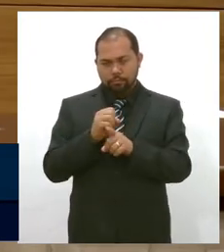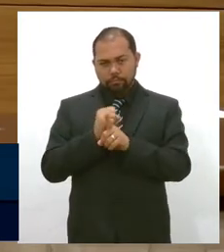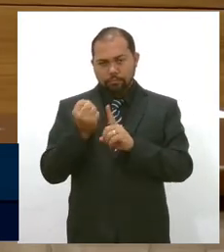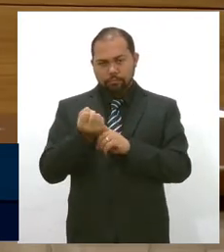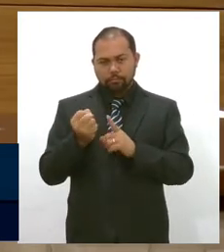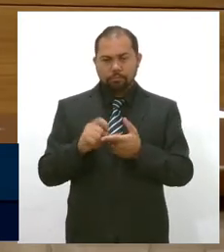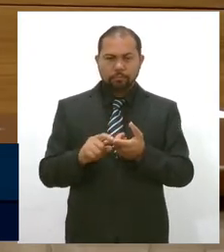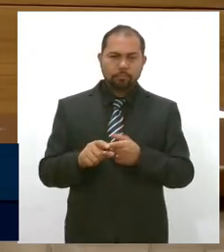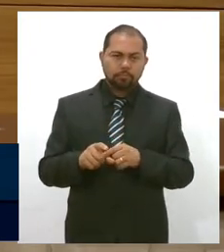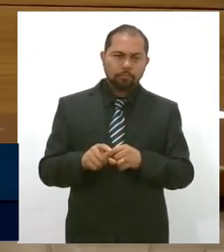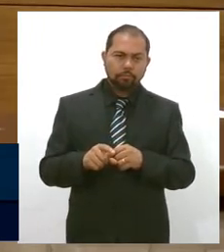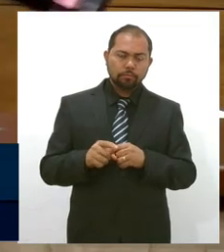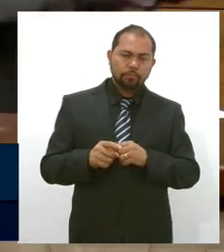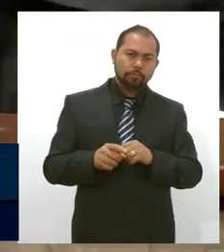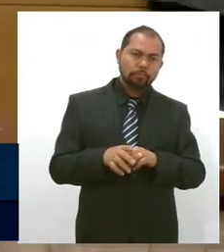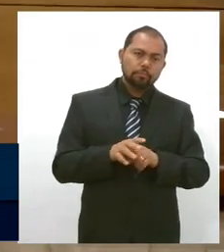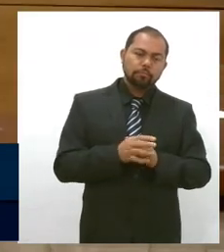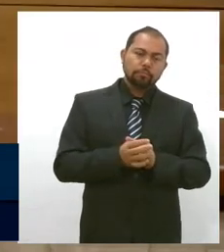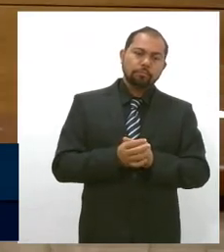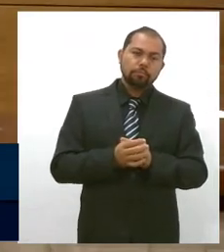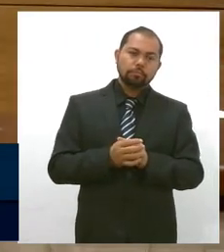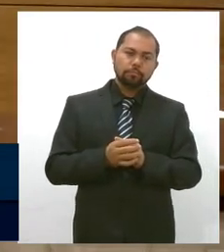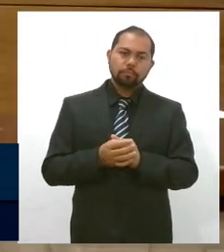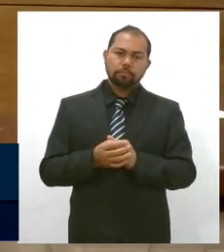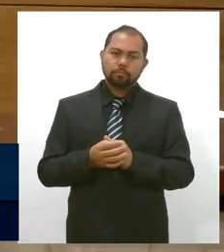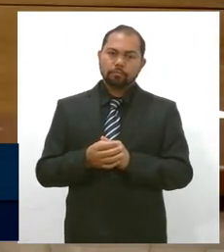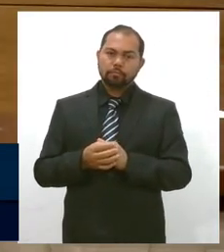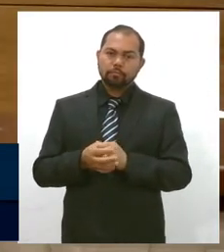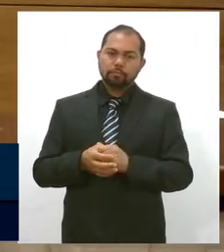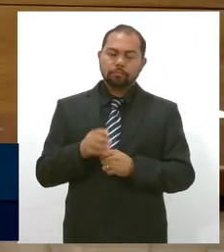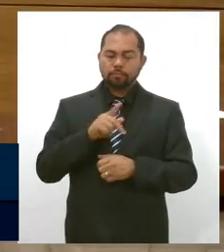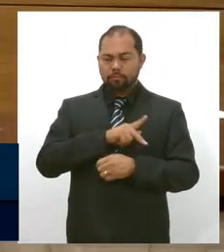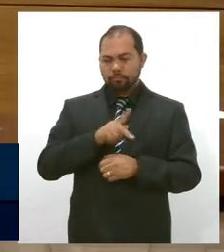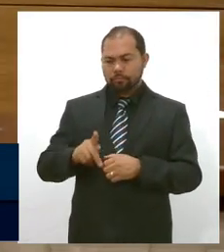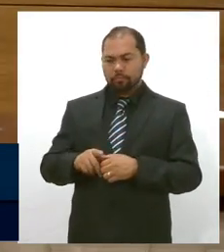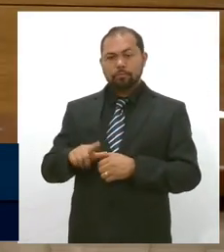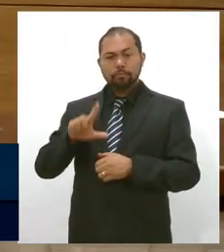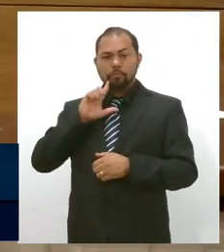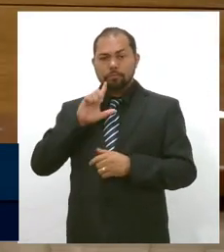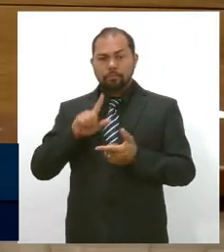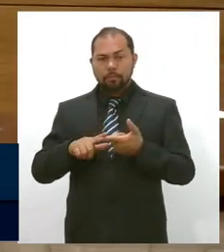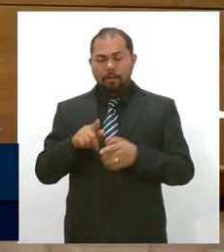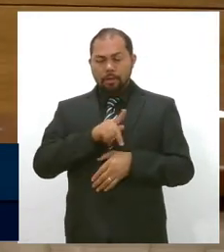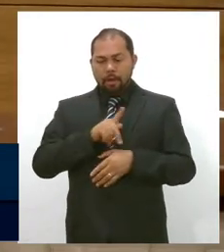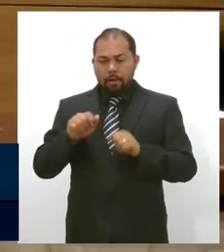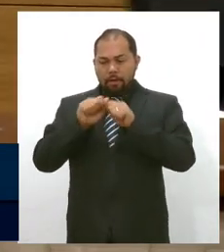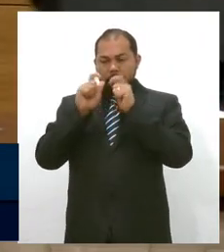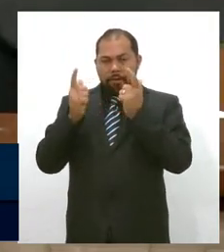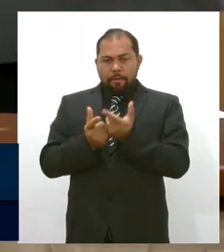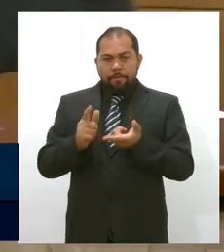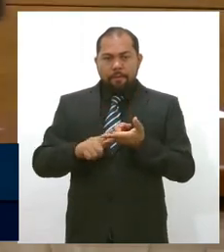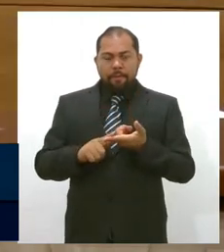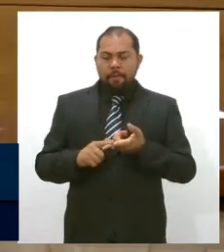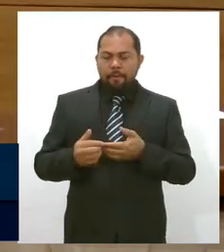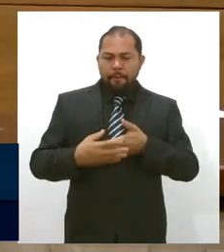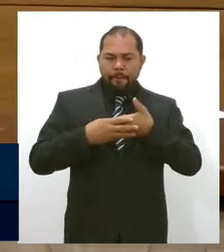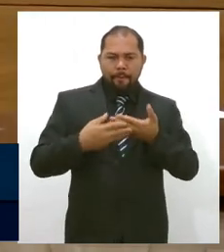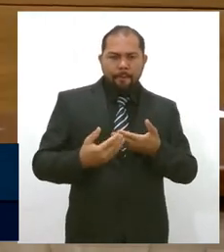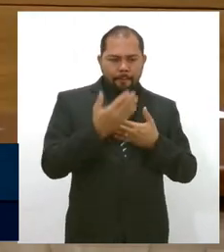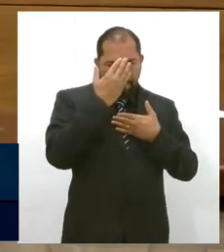698/2022. Sua Excelência, senhor Luciano Bispo, presidente da ALESE. Cumprimentando cordialmente, estamos encaminhando